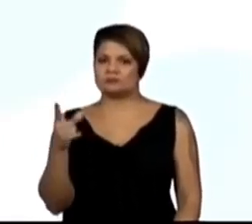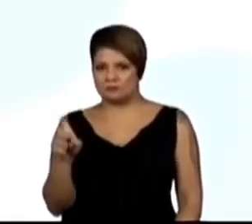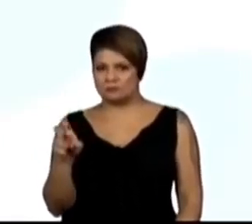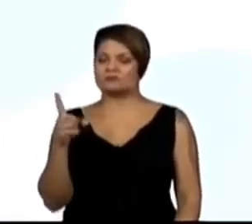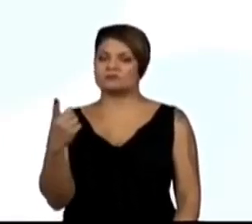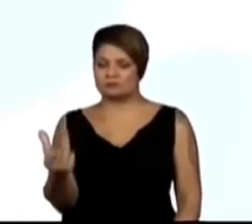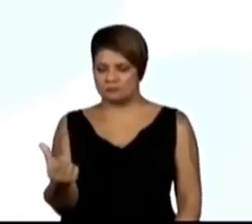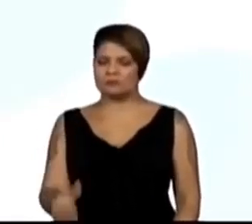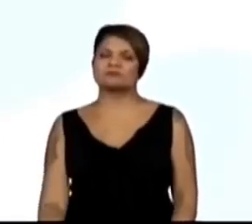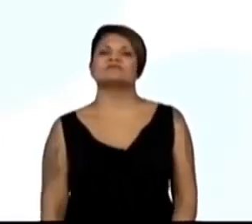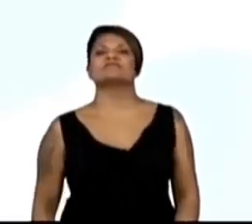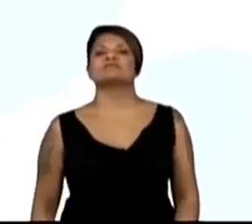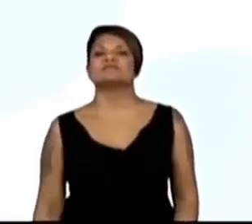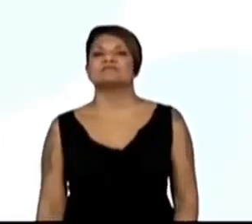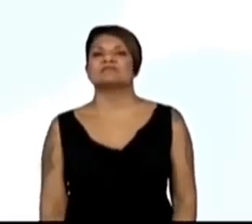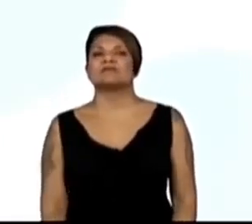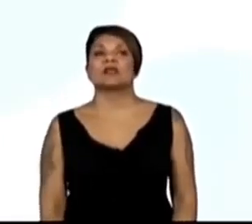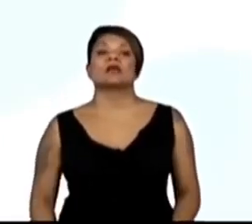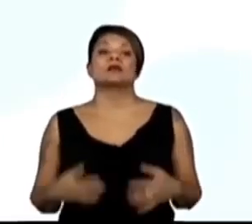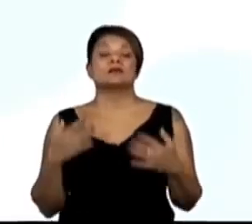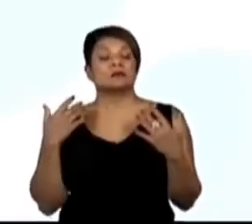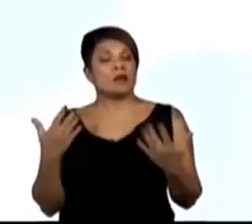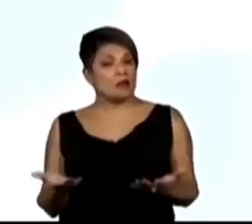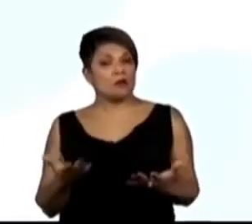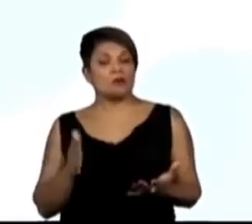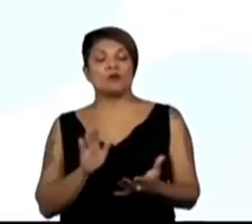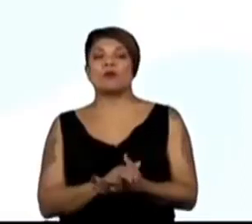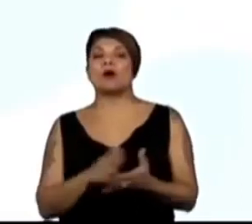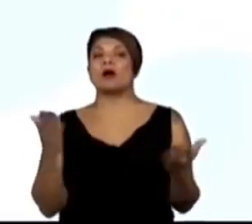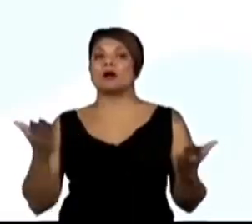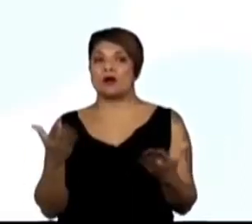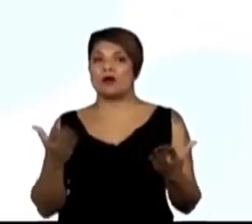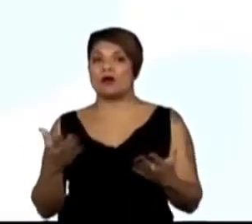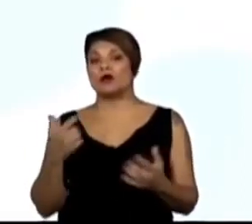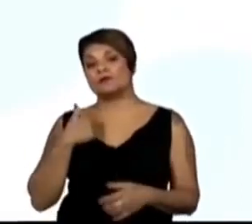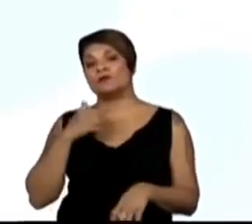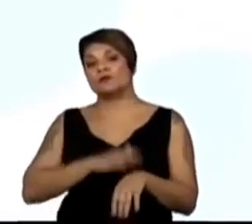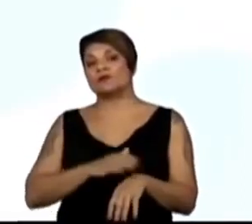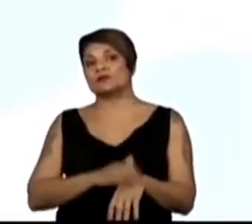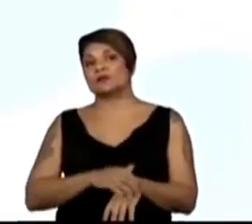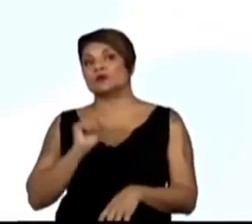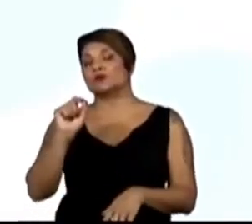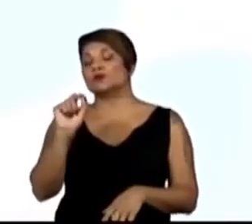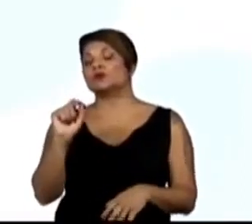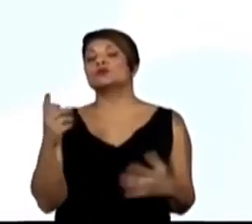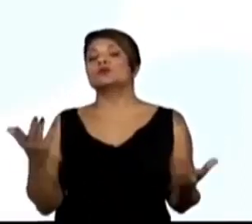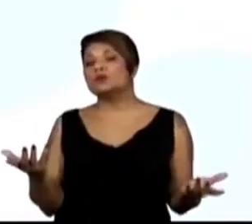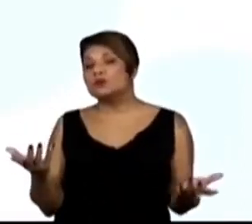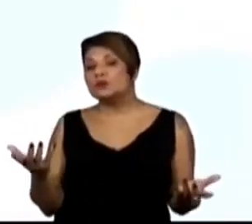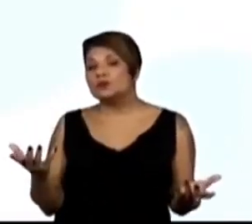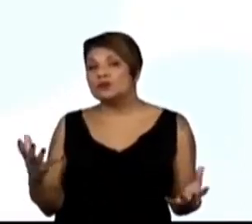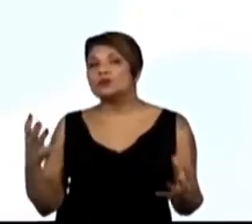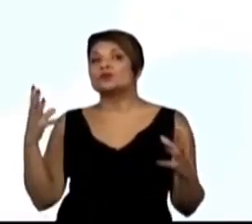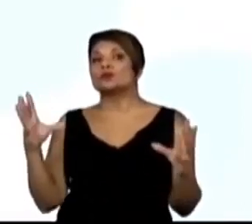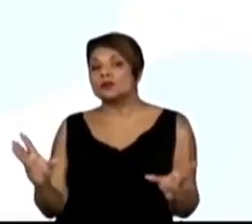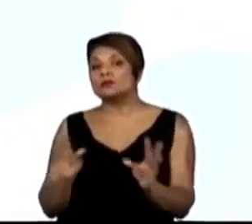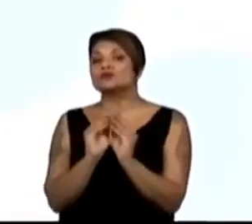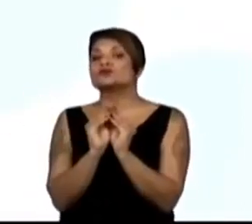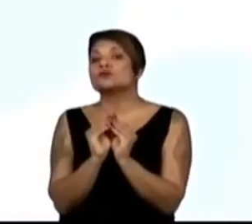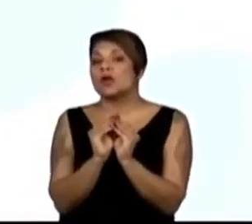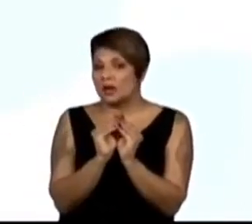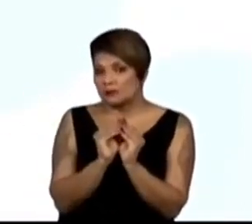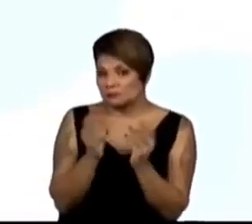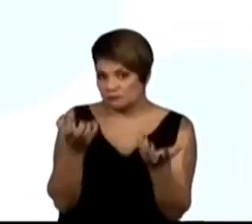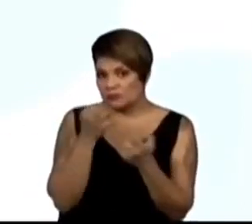15, 16. E agora a gente precisa fazer o que vocês falaram, a soma disso, ou seja, a gente não quer saber